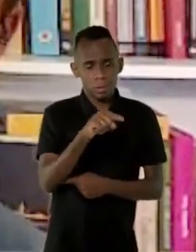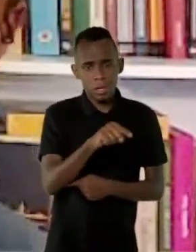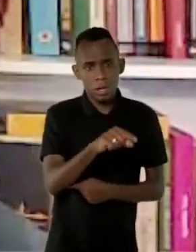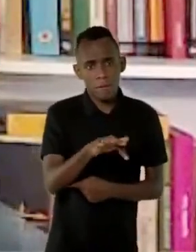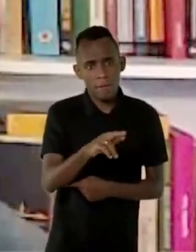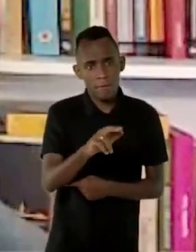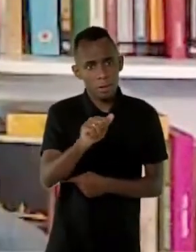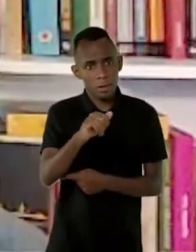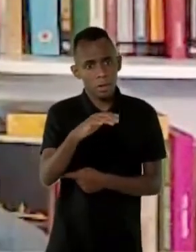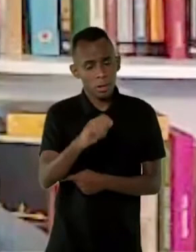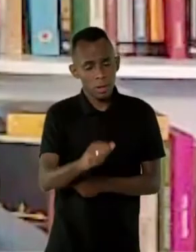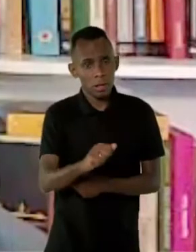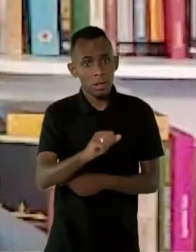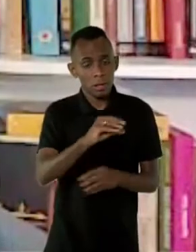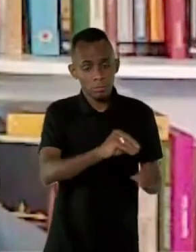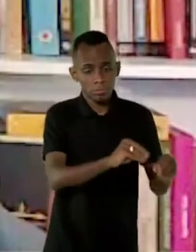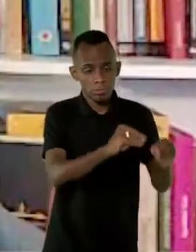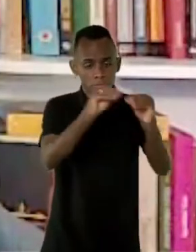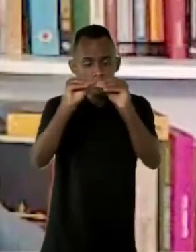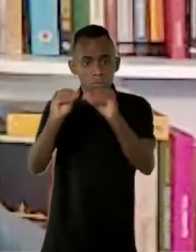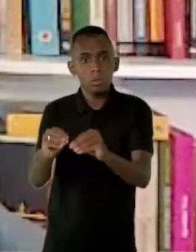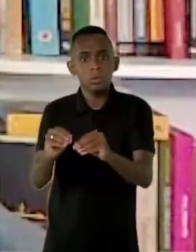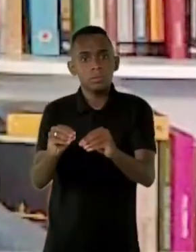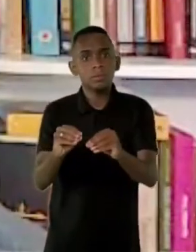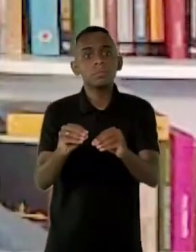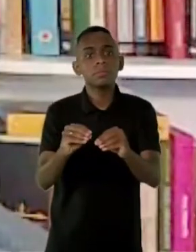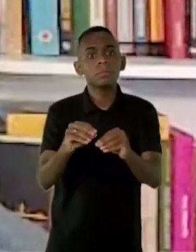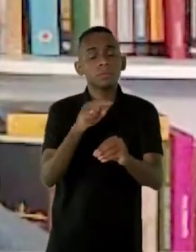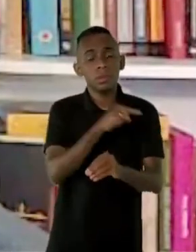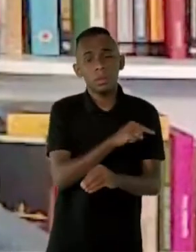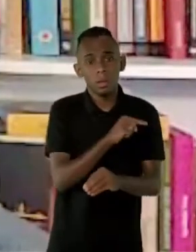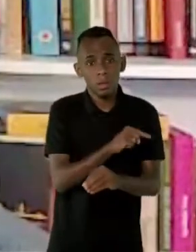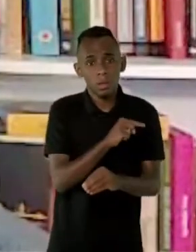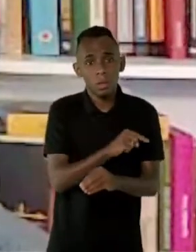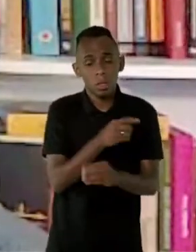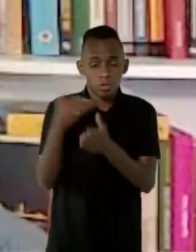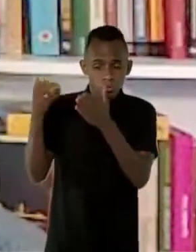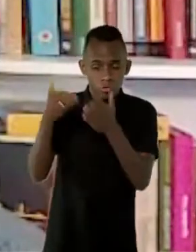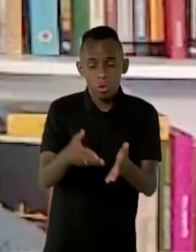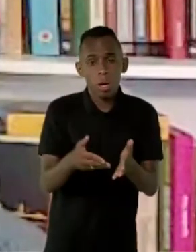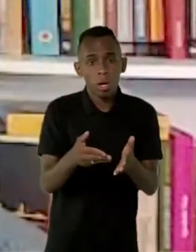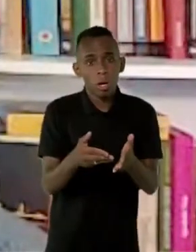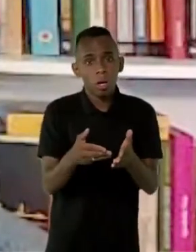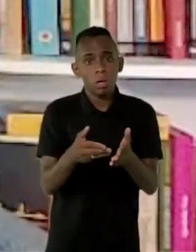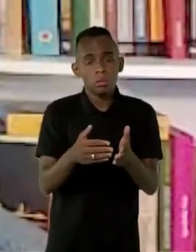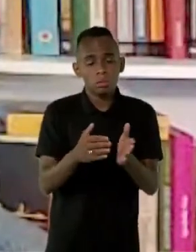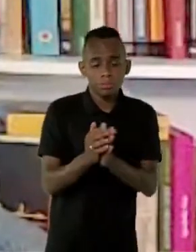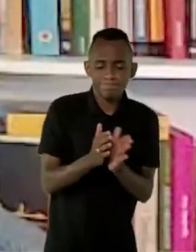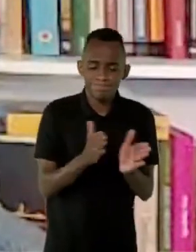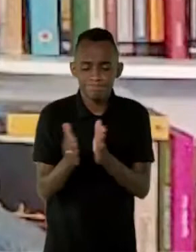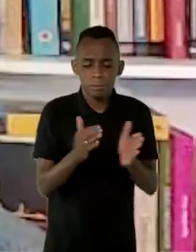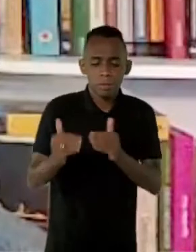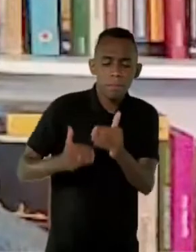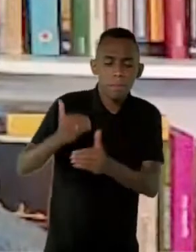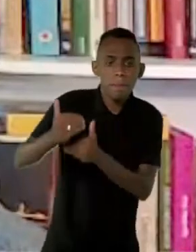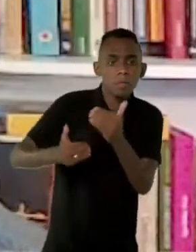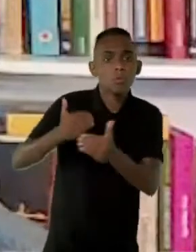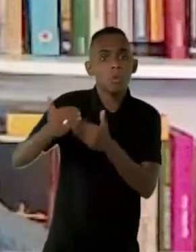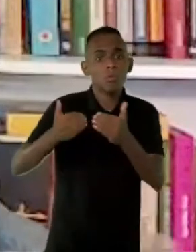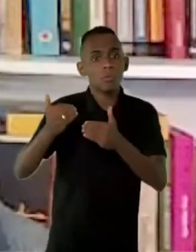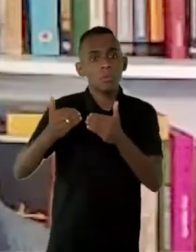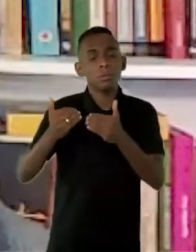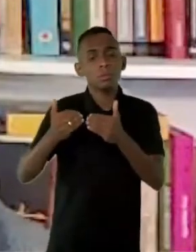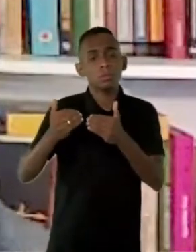e aí muda para São Paulo e traz a Carolina. Então a Carolina já chega aqui nesse processo, né, dessa vinda,